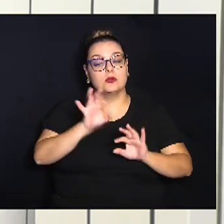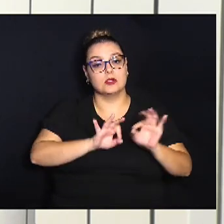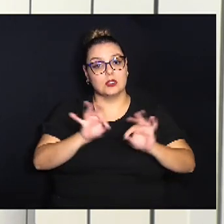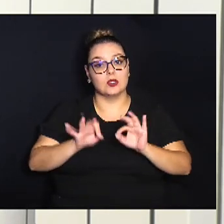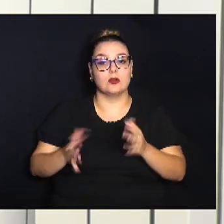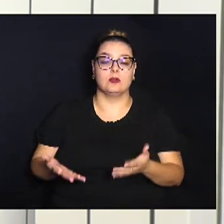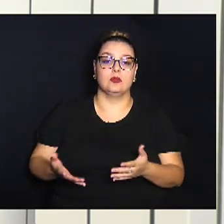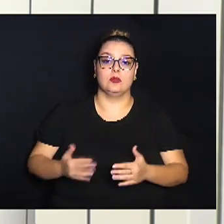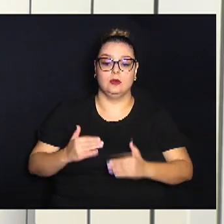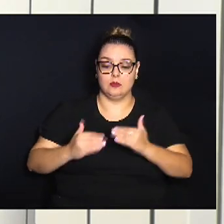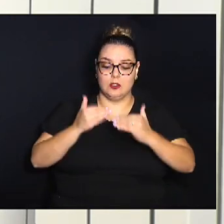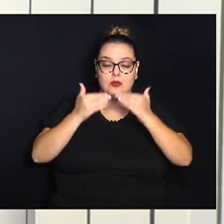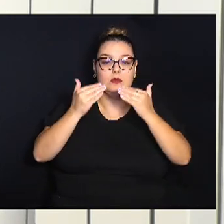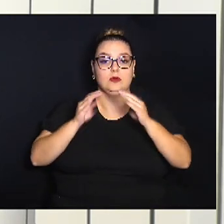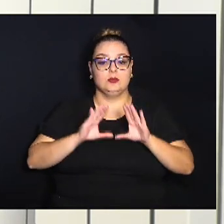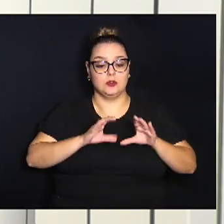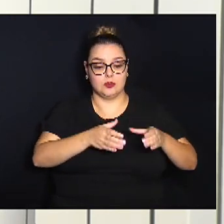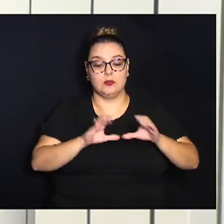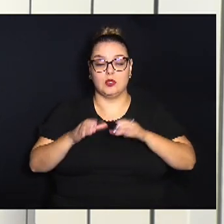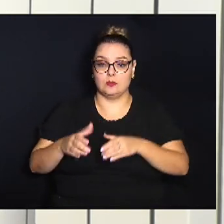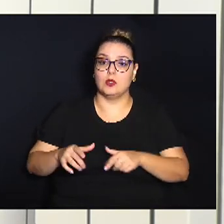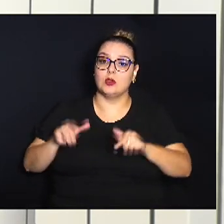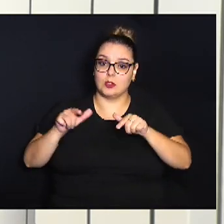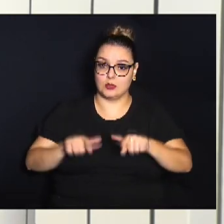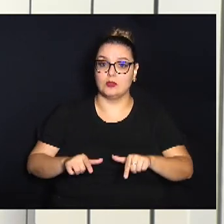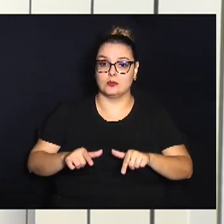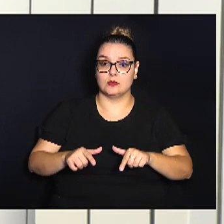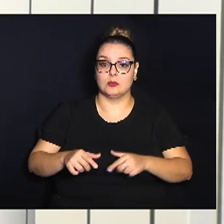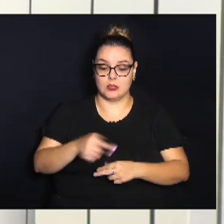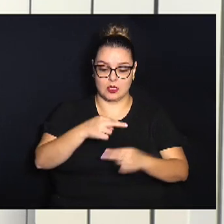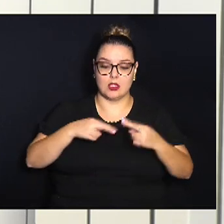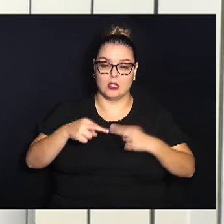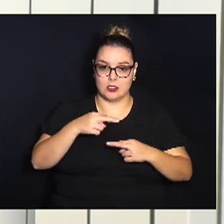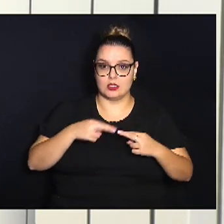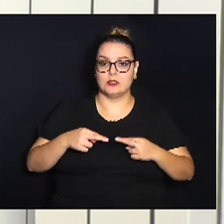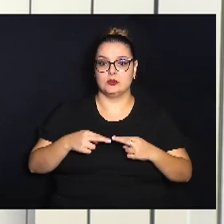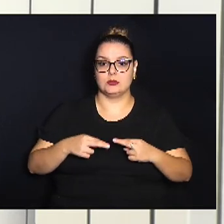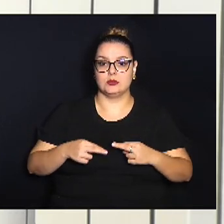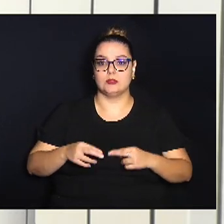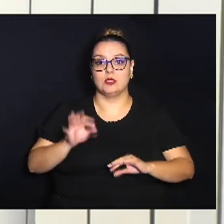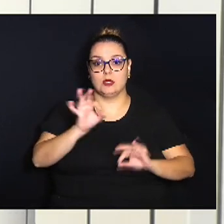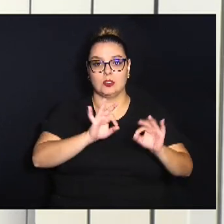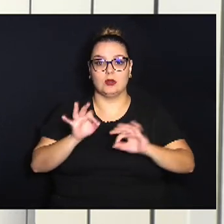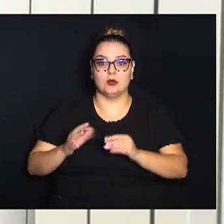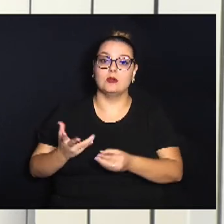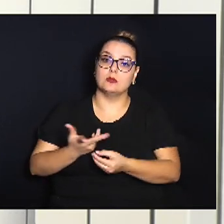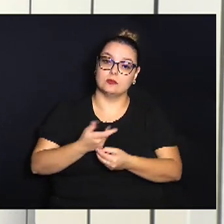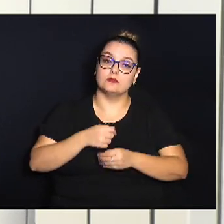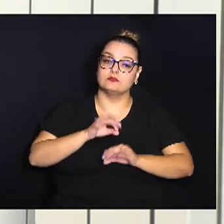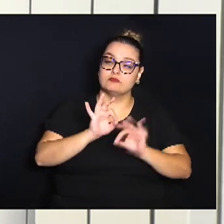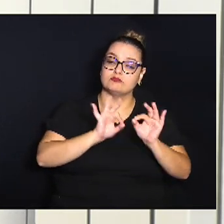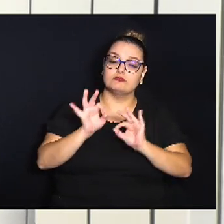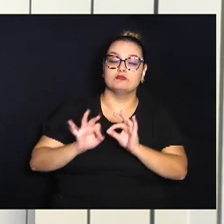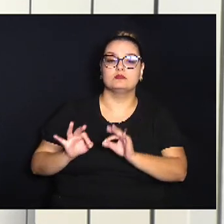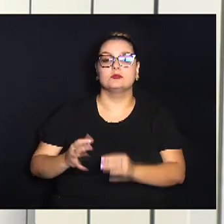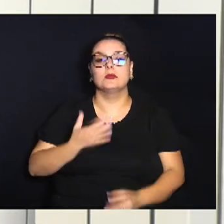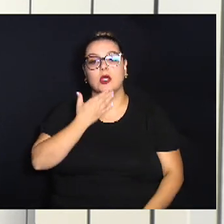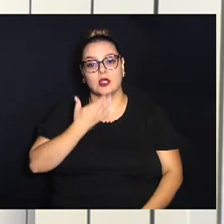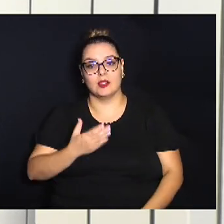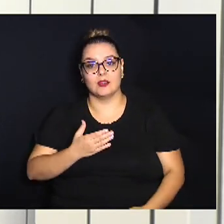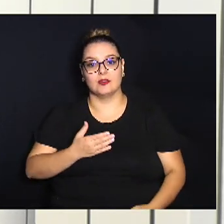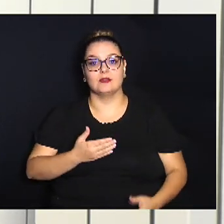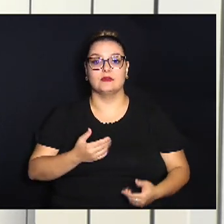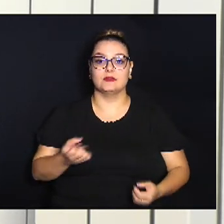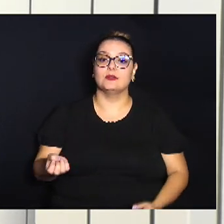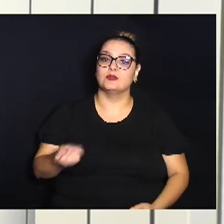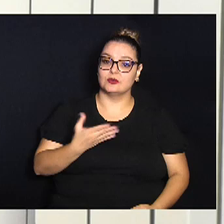organização produtiva das comunidades locais relacionadas ao artesanato natalino e à geração de novas